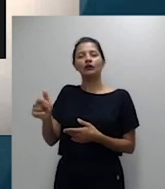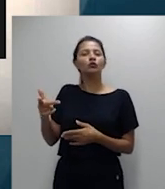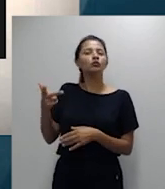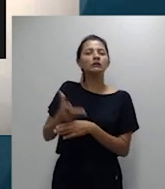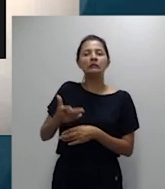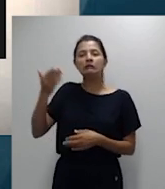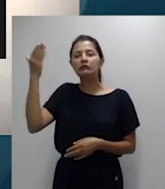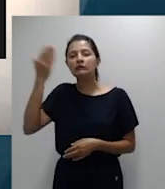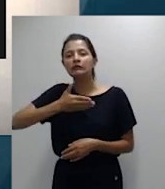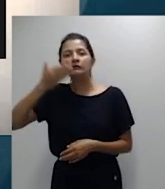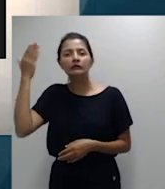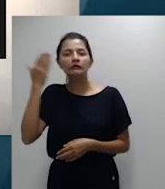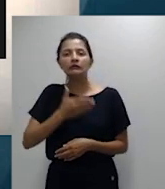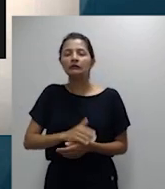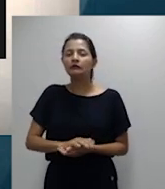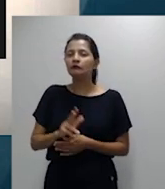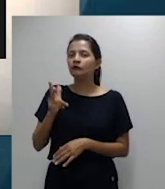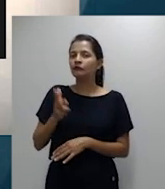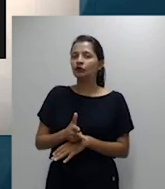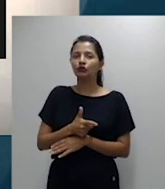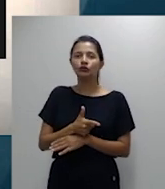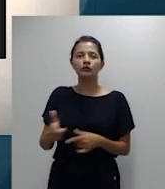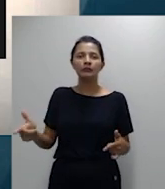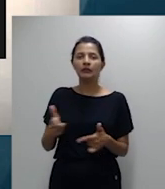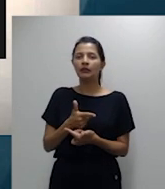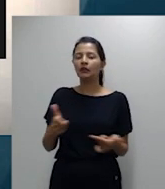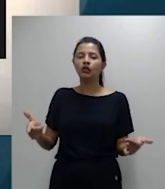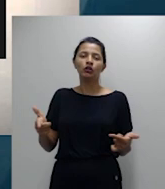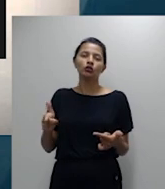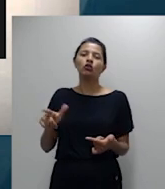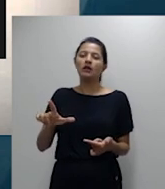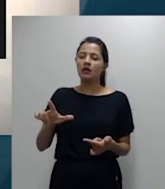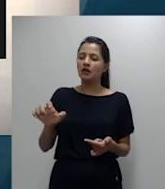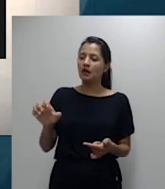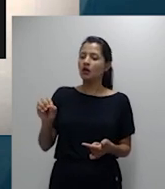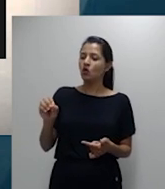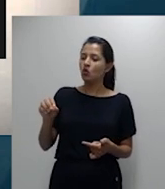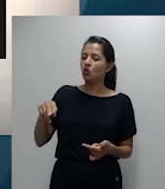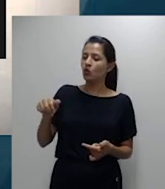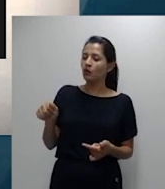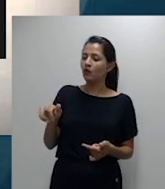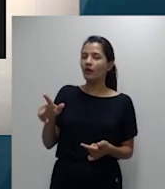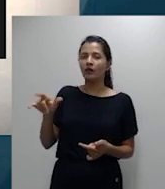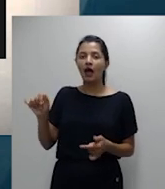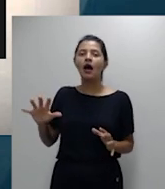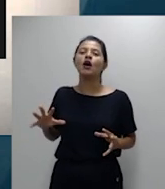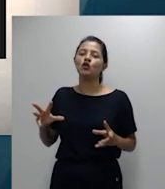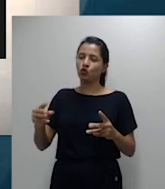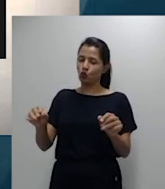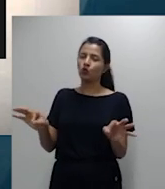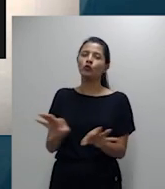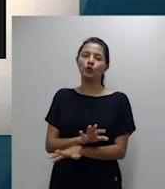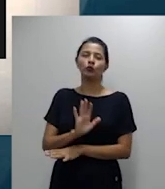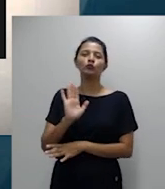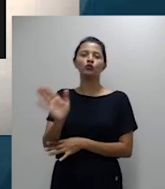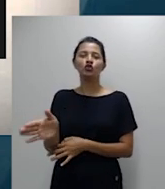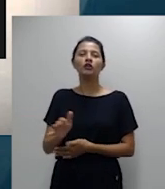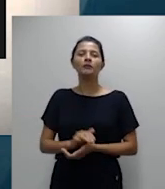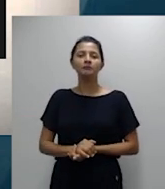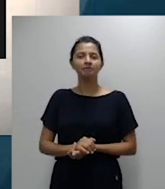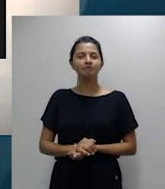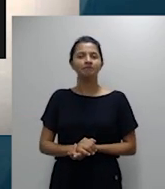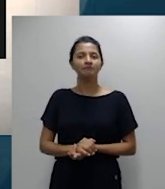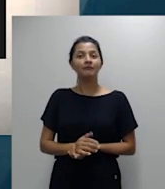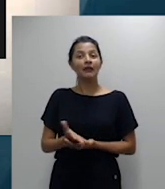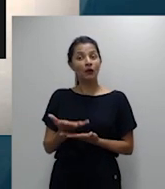ótimo Então tá encontra-se tem o vídeo agora sim todos Ótimo então vamos